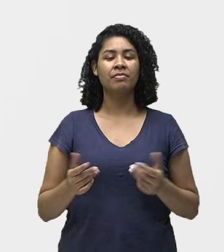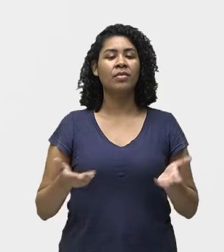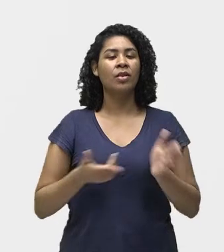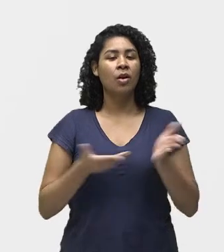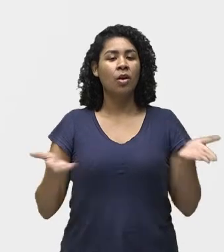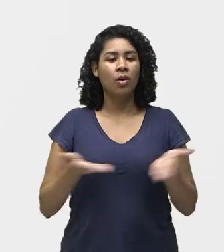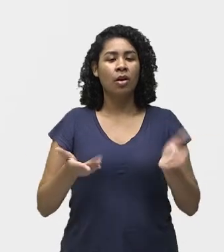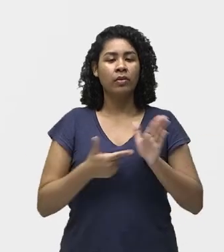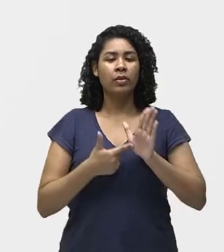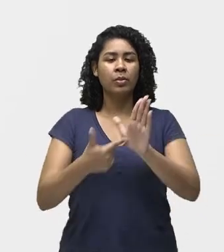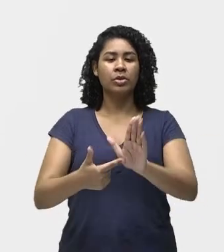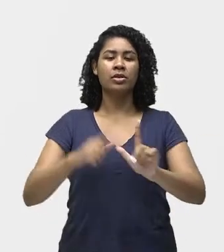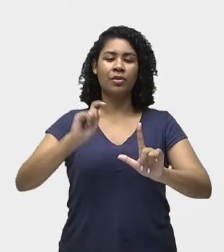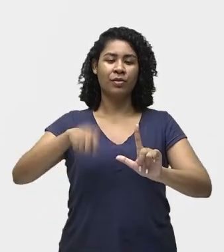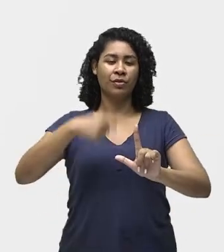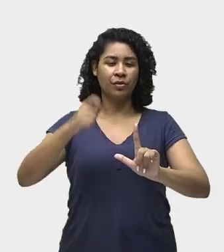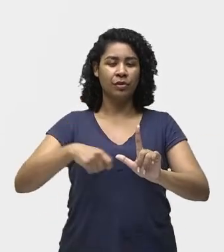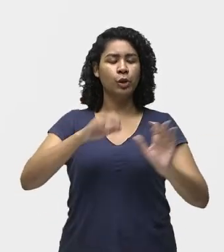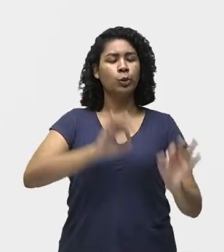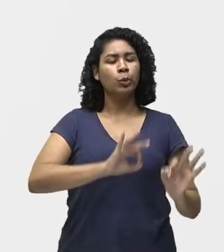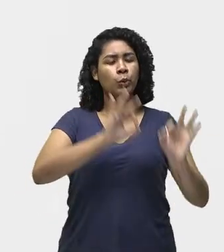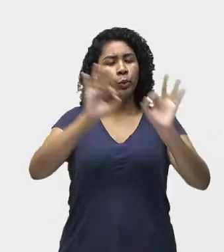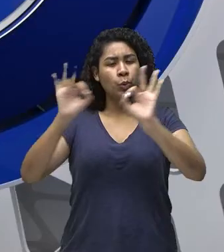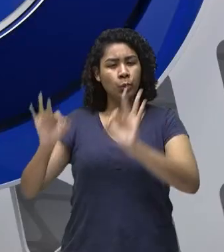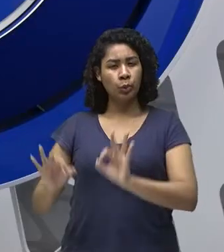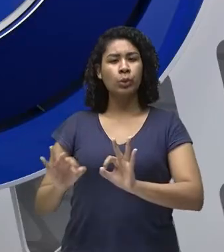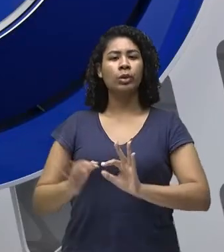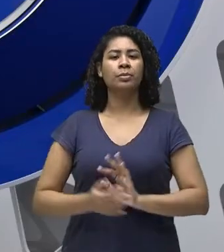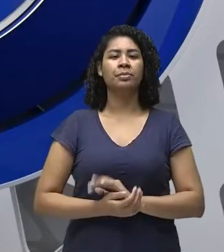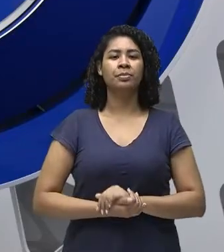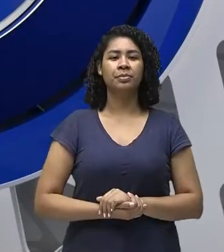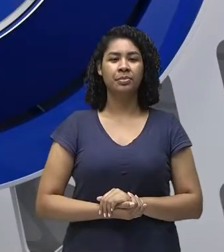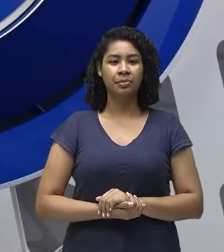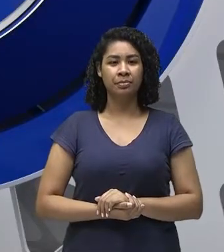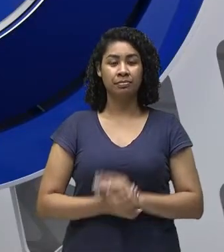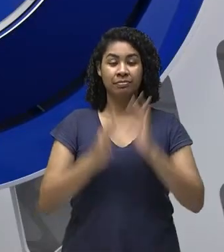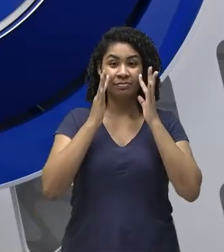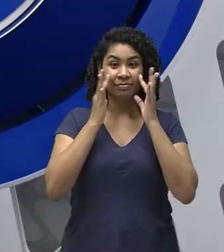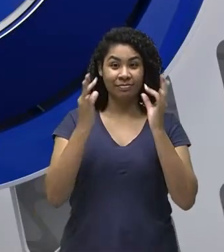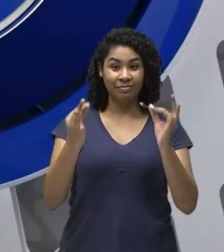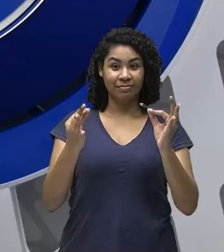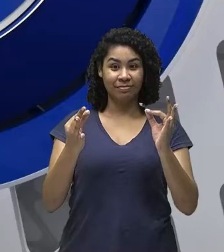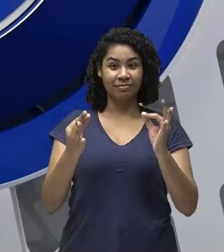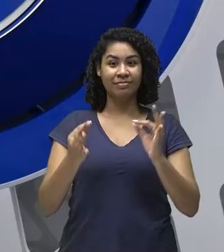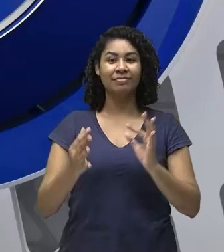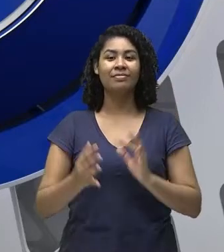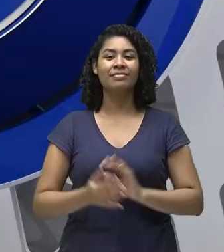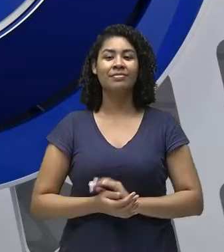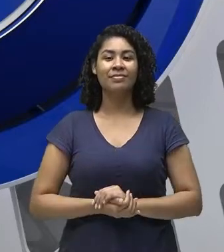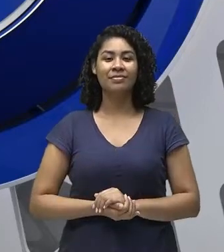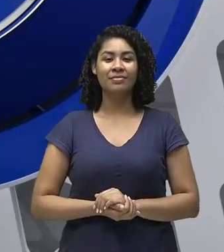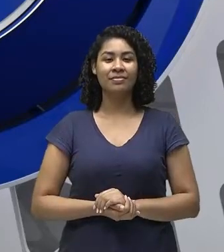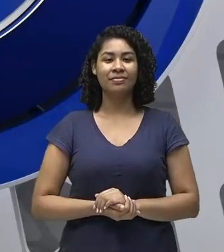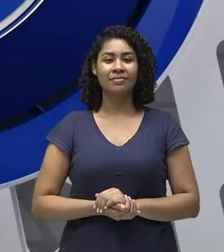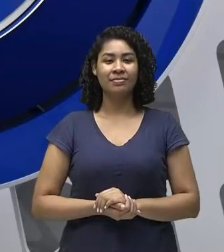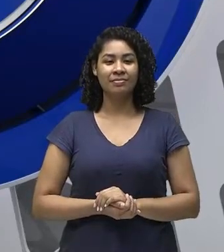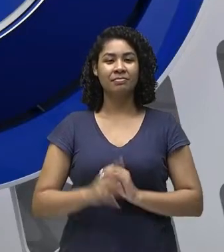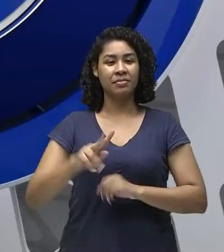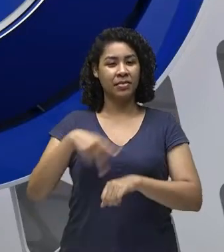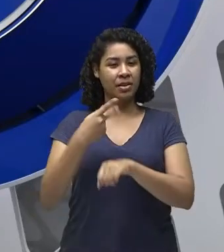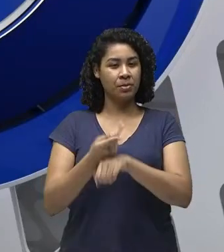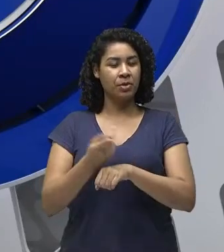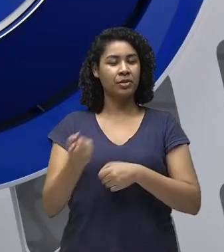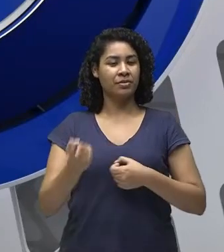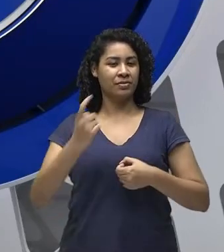aqui juntos, continuando o nosso assunto da aula de hoje. Pay attention, prestem atenção aí no diálogo para a gente